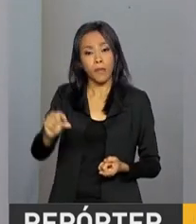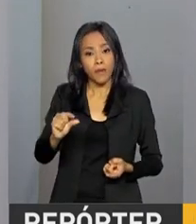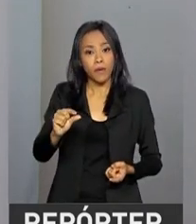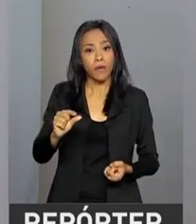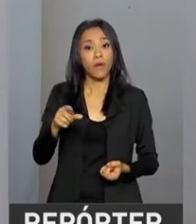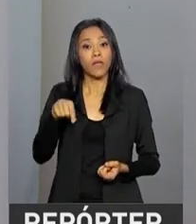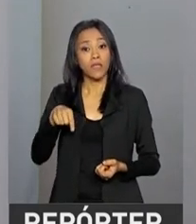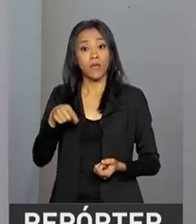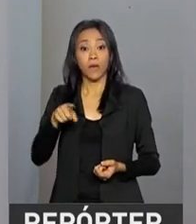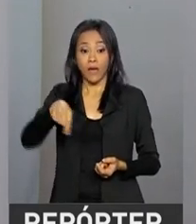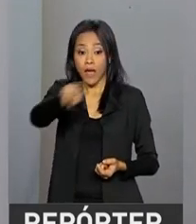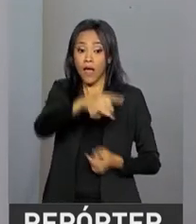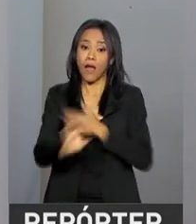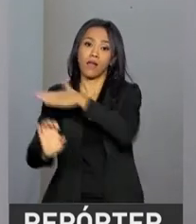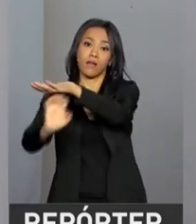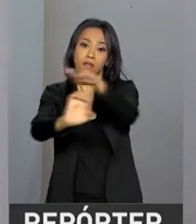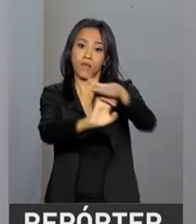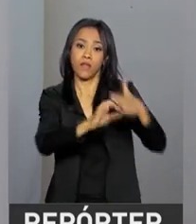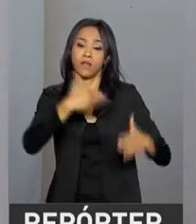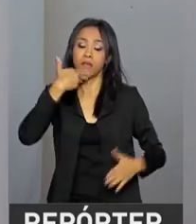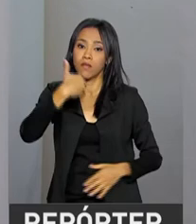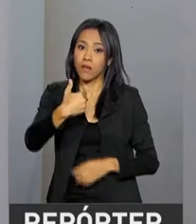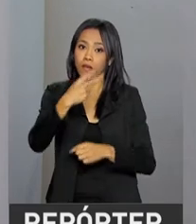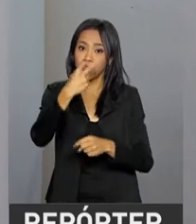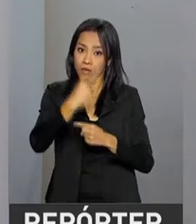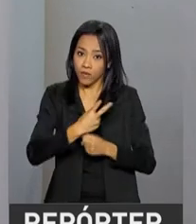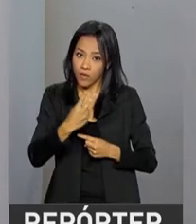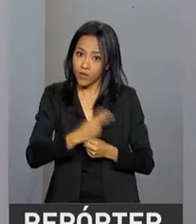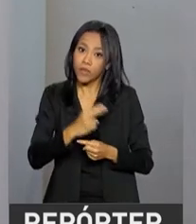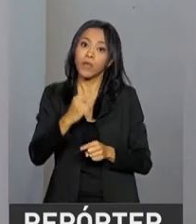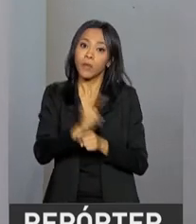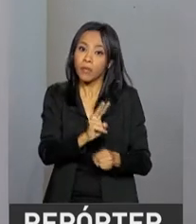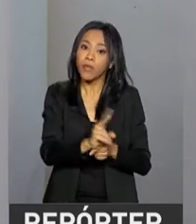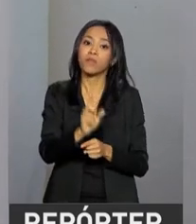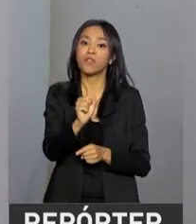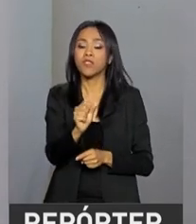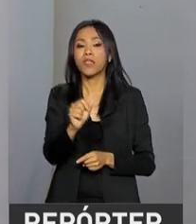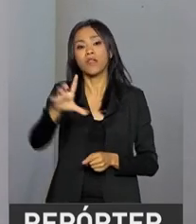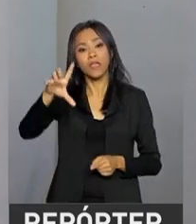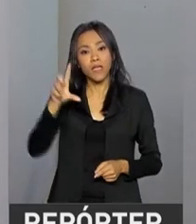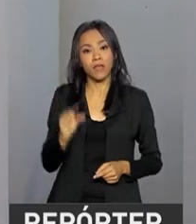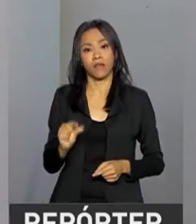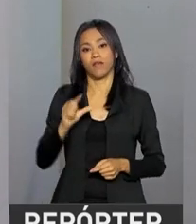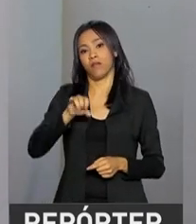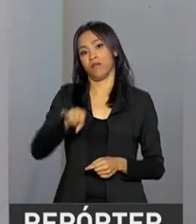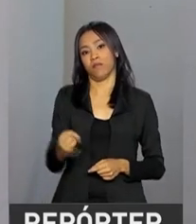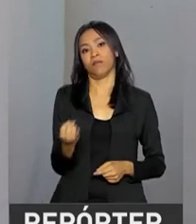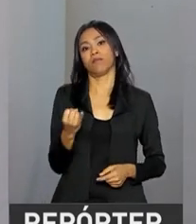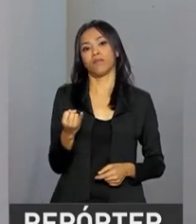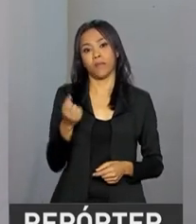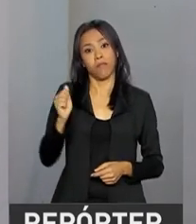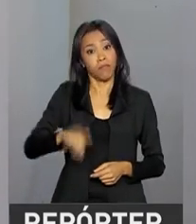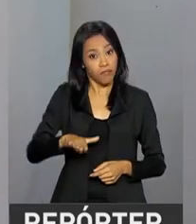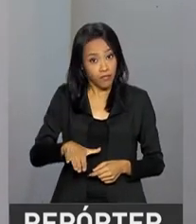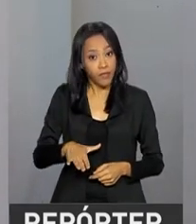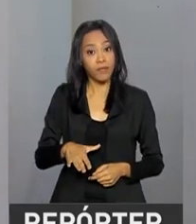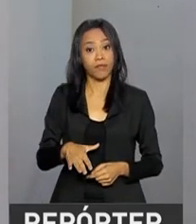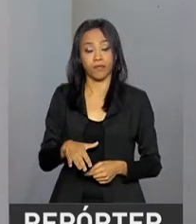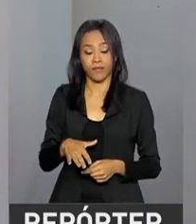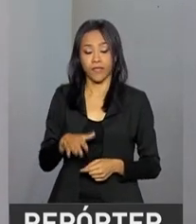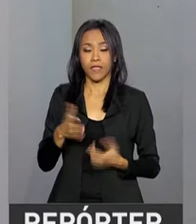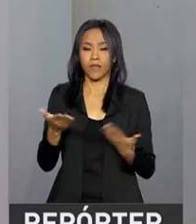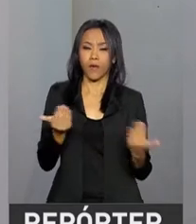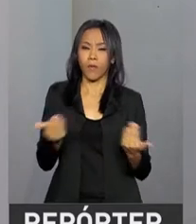chega a um custo mais reduzido para os pequenos empresários as taxas de juros elas são mais baratas do que as